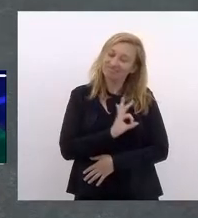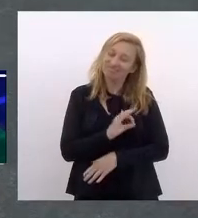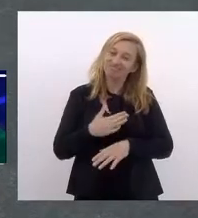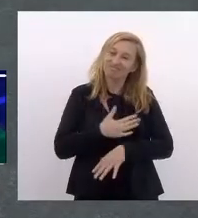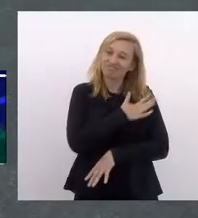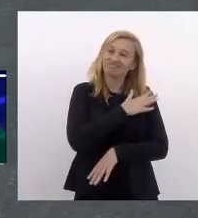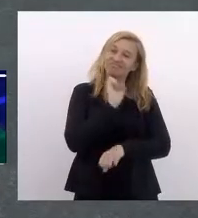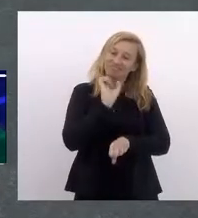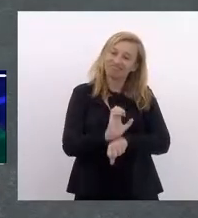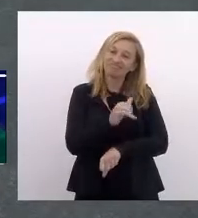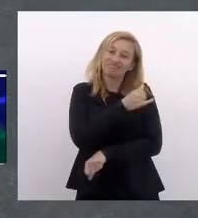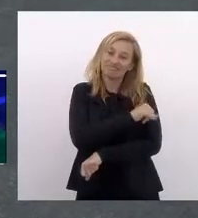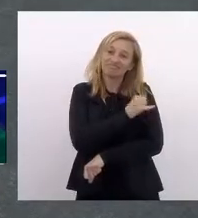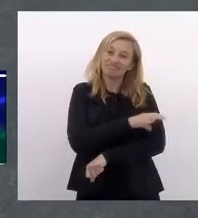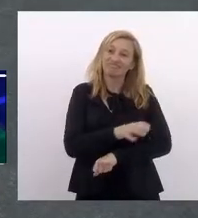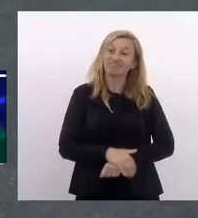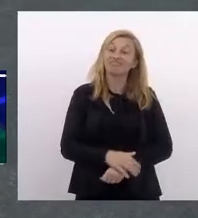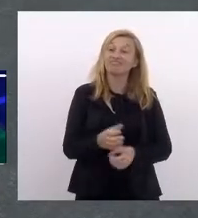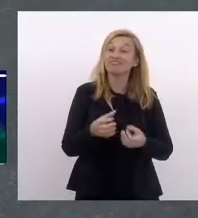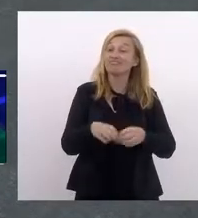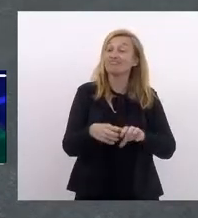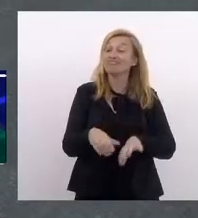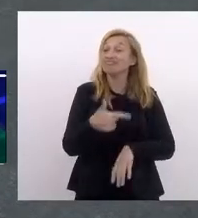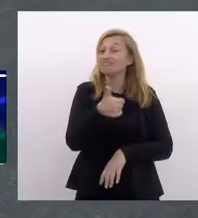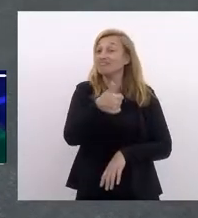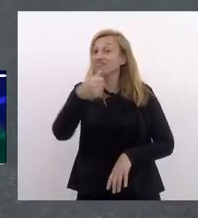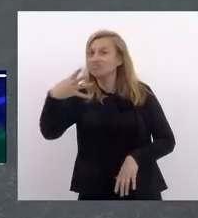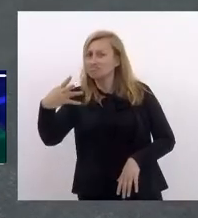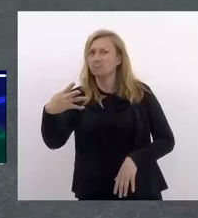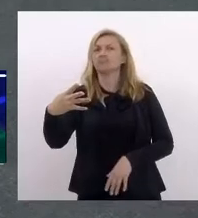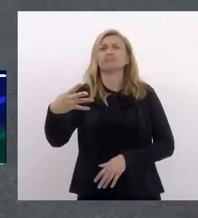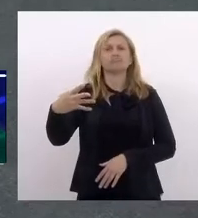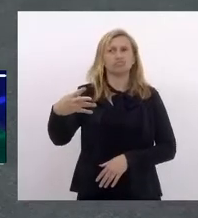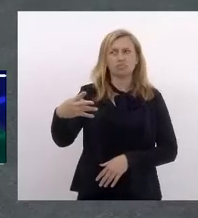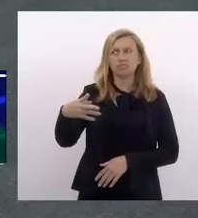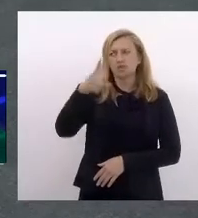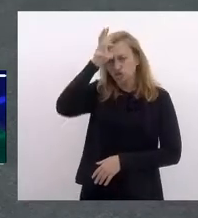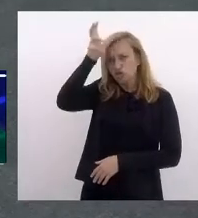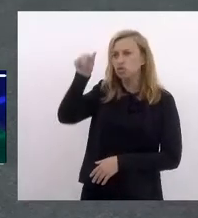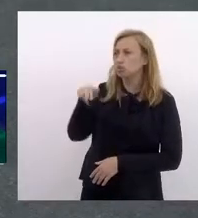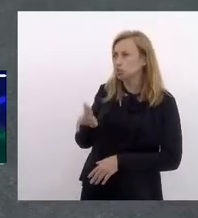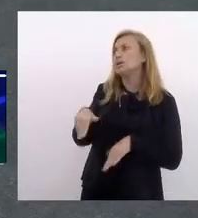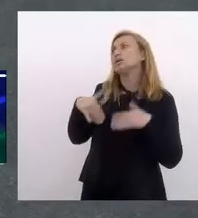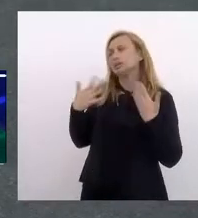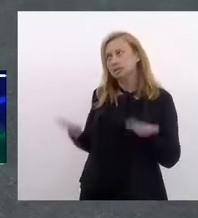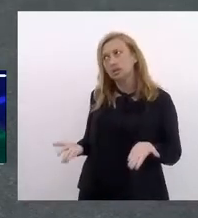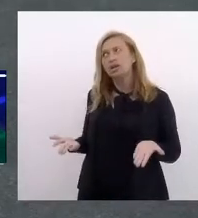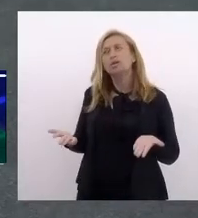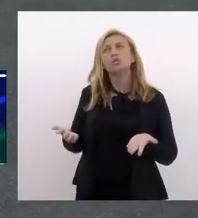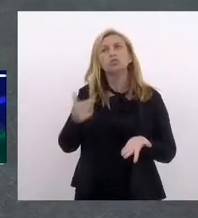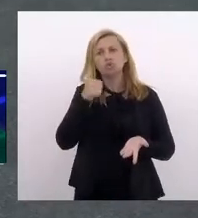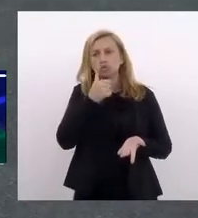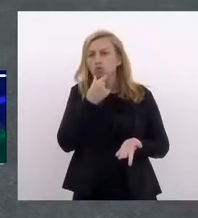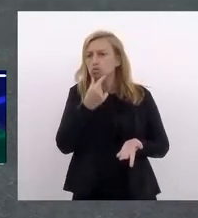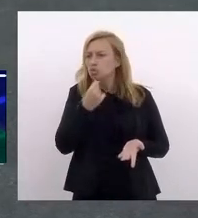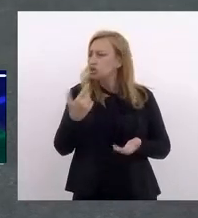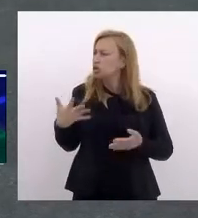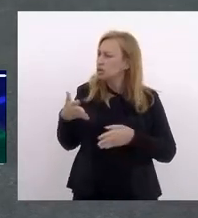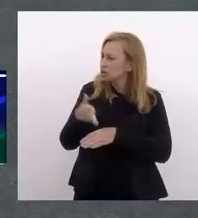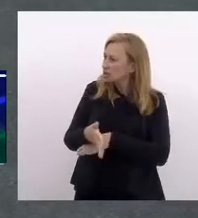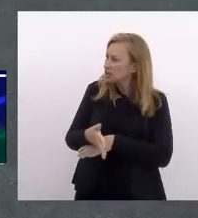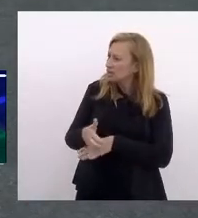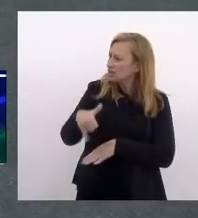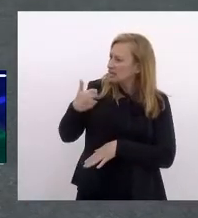militares no Estado do Rio de Janeiro. Um concurso de 2014, Tia Ju. Então, esses garotos entraram, estavam dentro